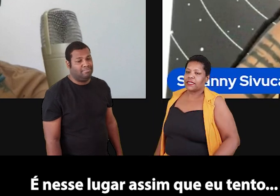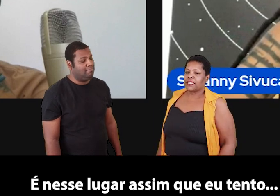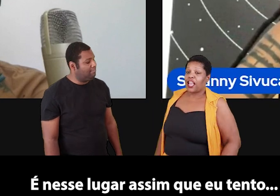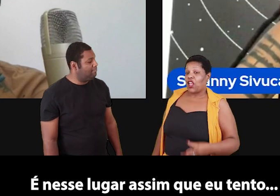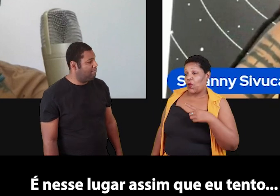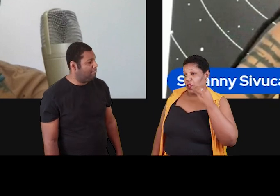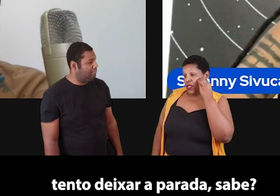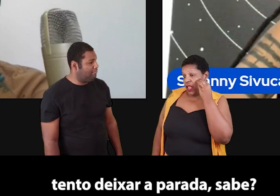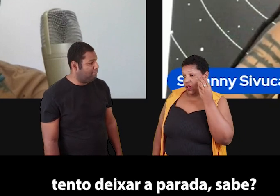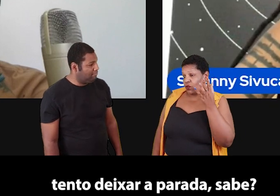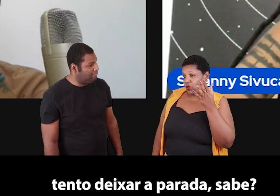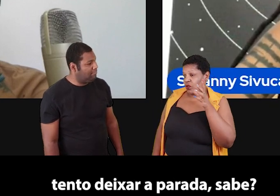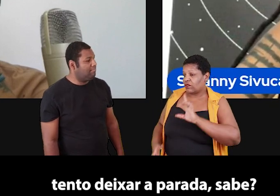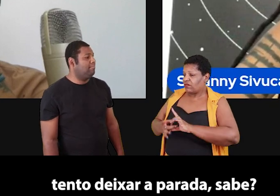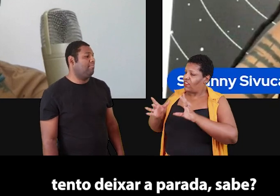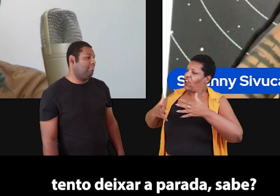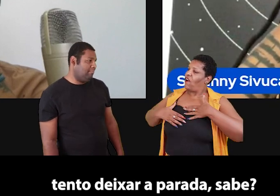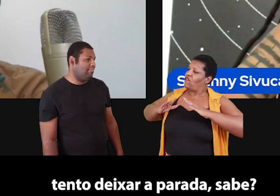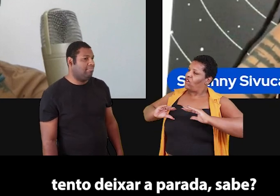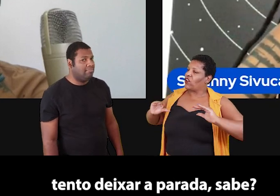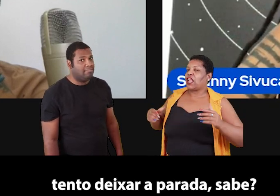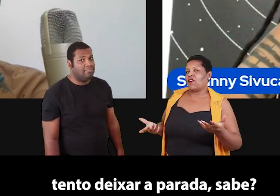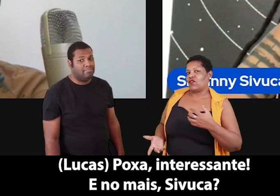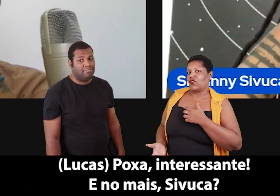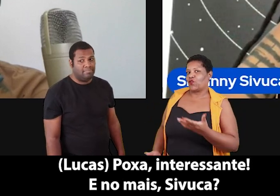eu tento deixar a parada, sabe?